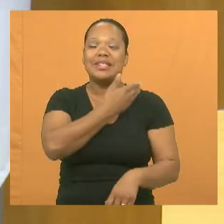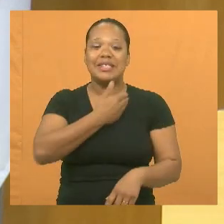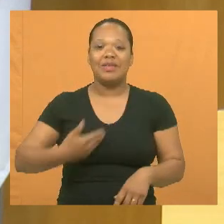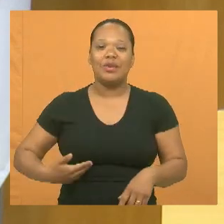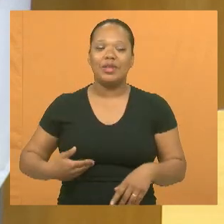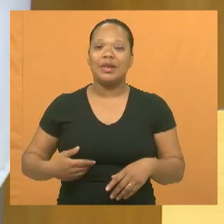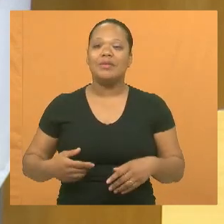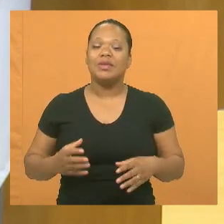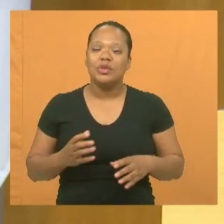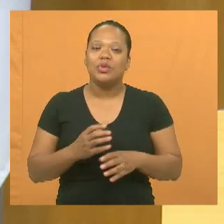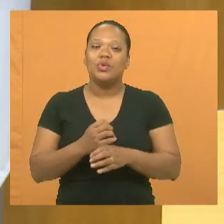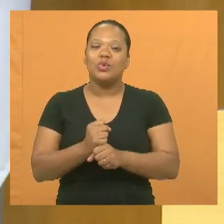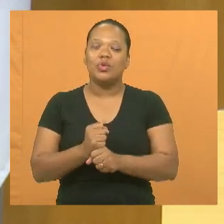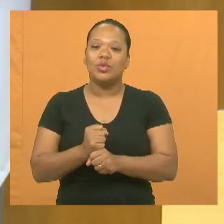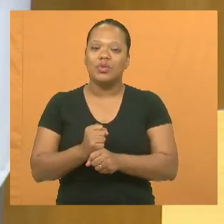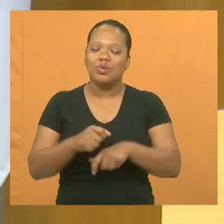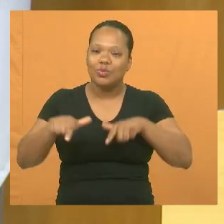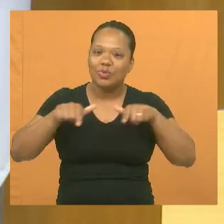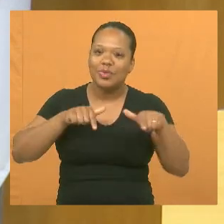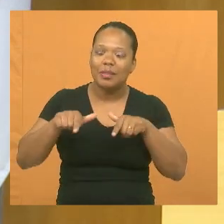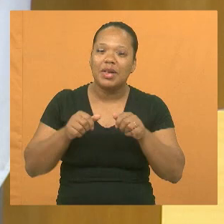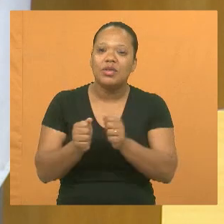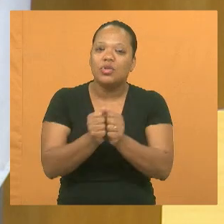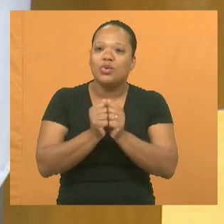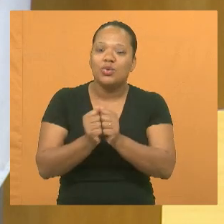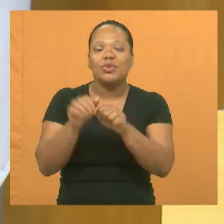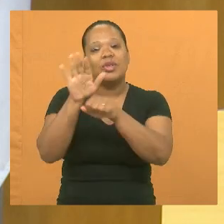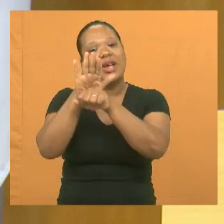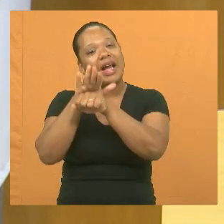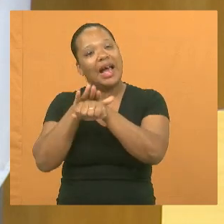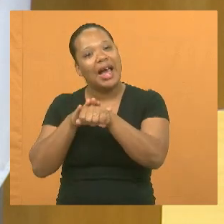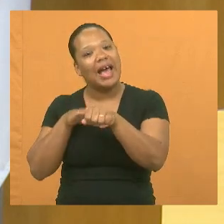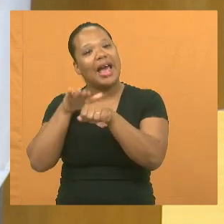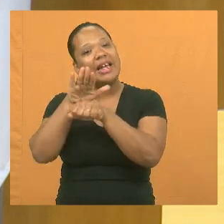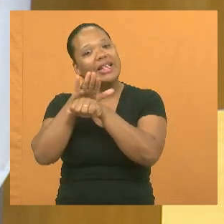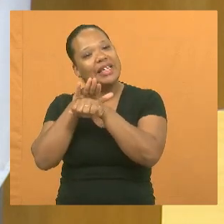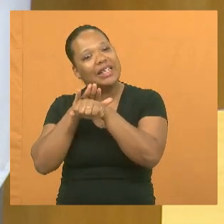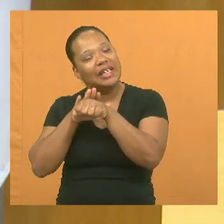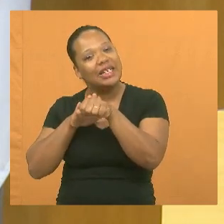que somar a essa extensão de carinho, a